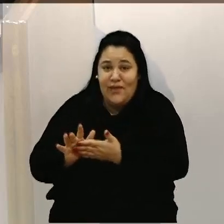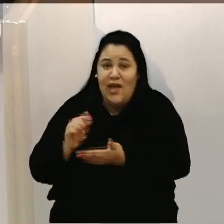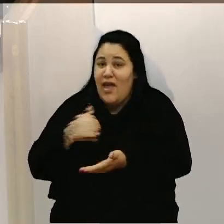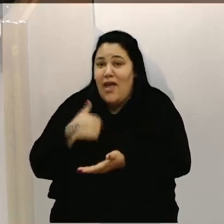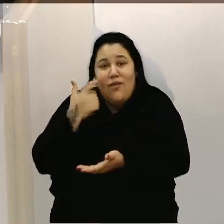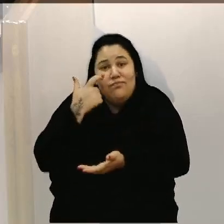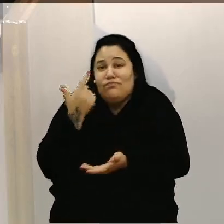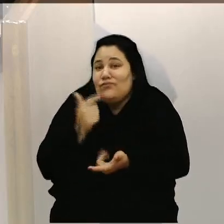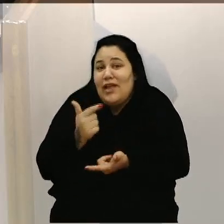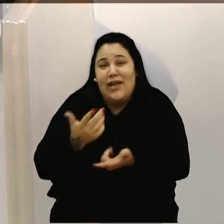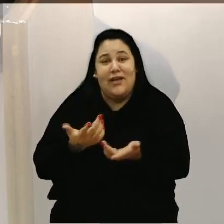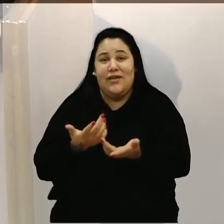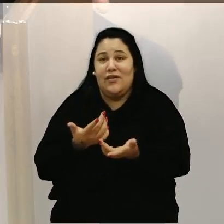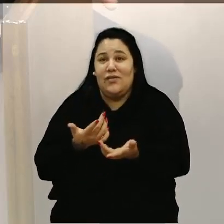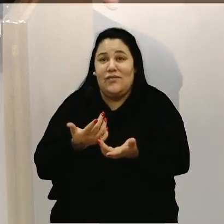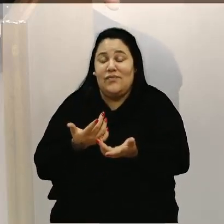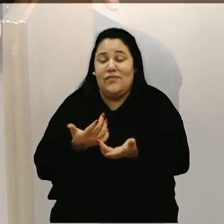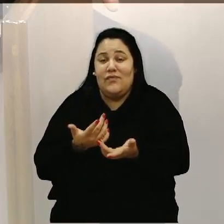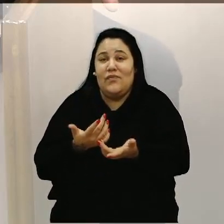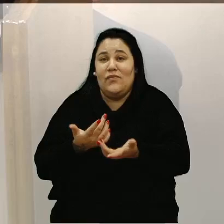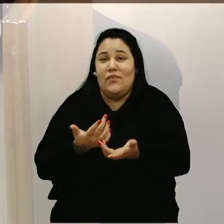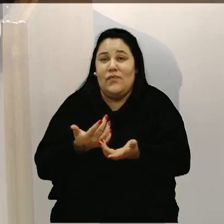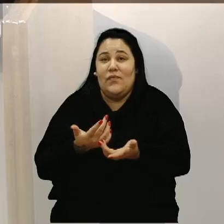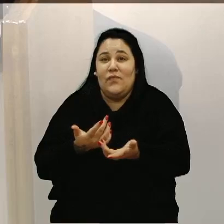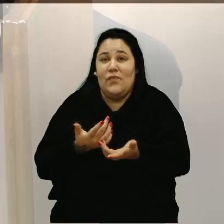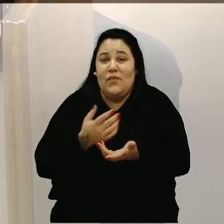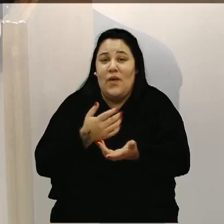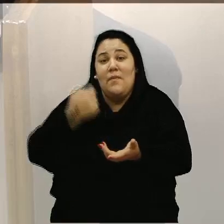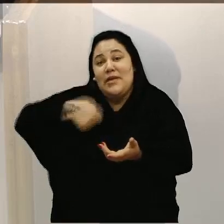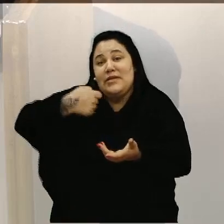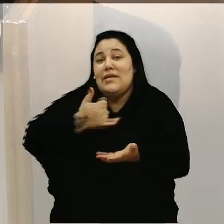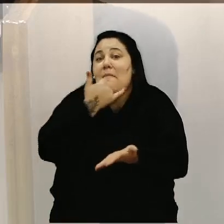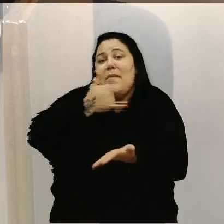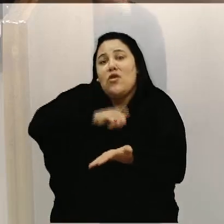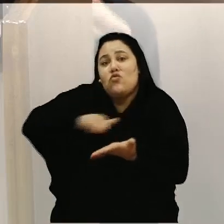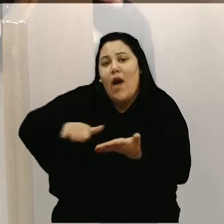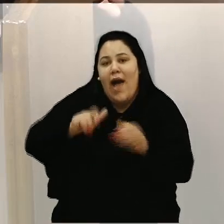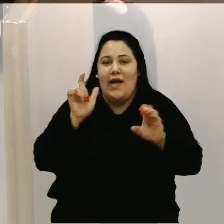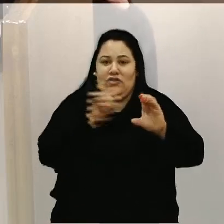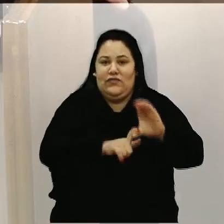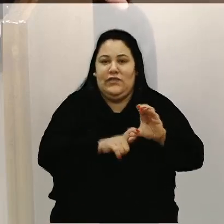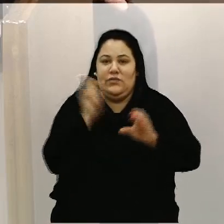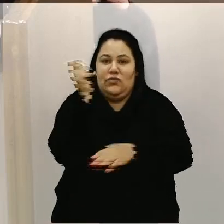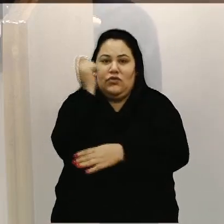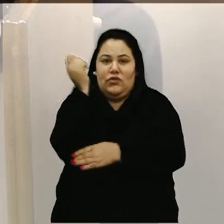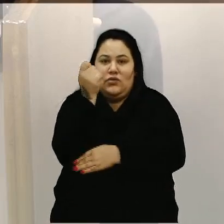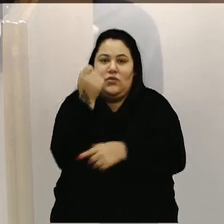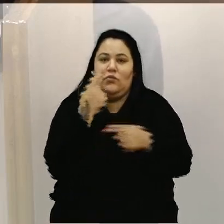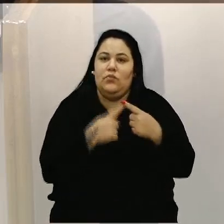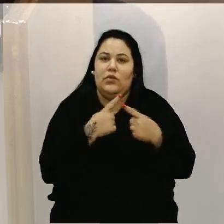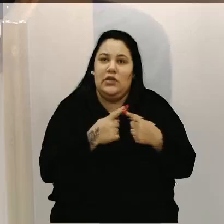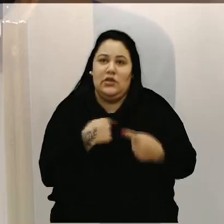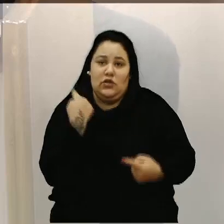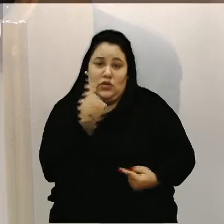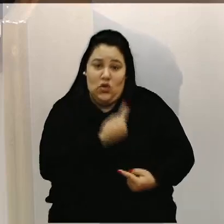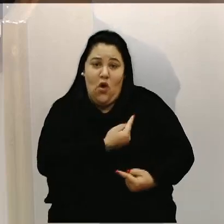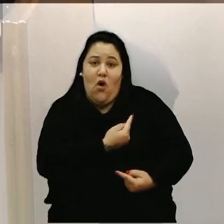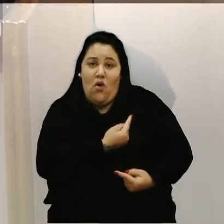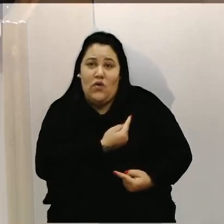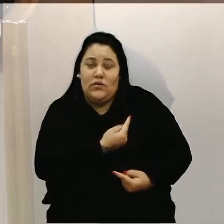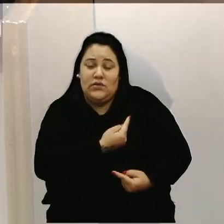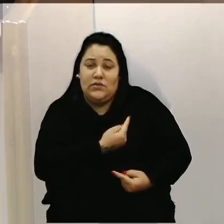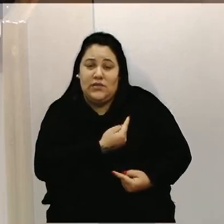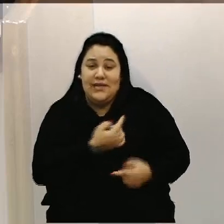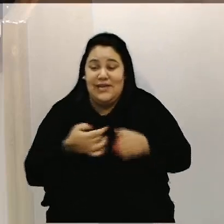presidente da República, para a União, não perdoar a dívida para o nosso Rio Grande. Porque além de nós estarmos antes da